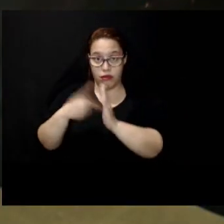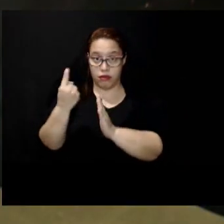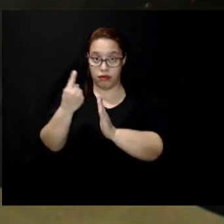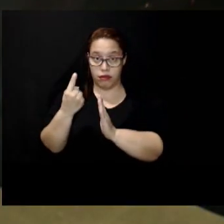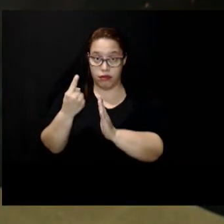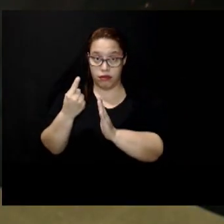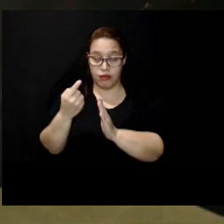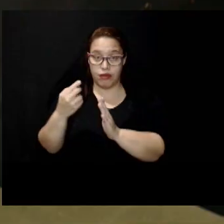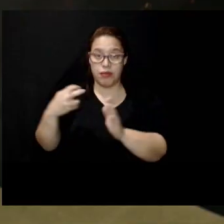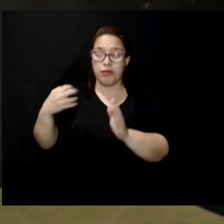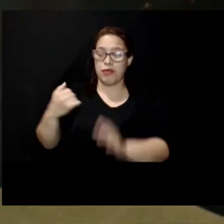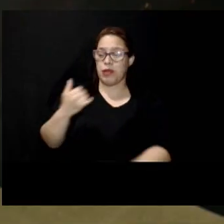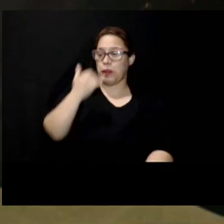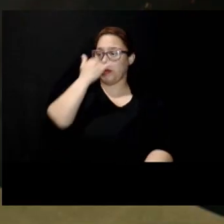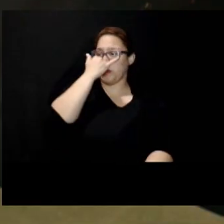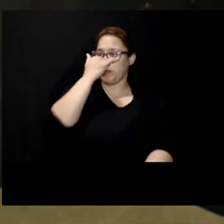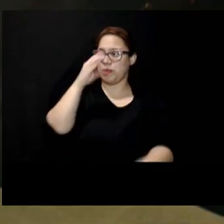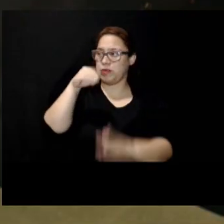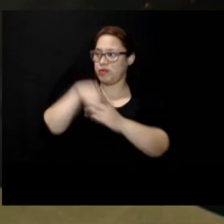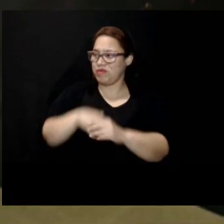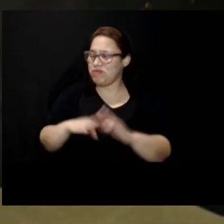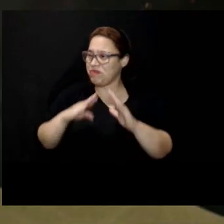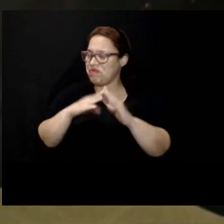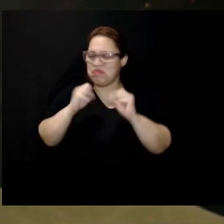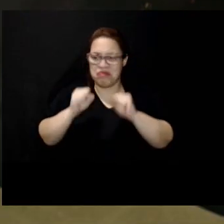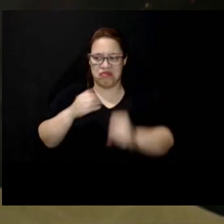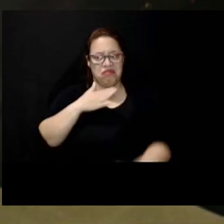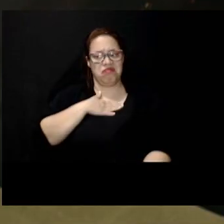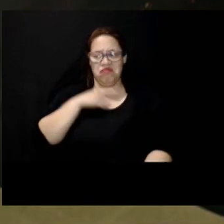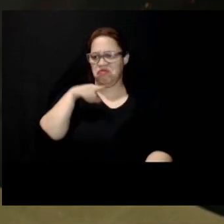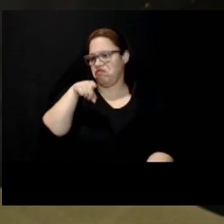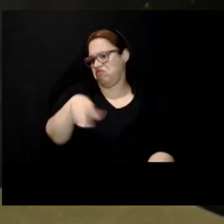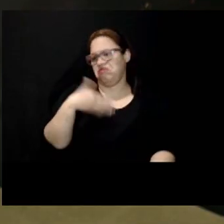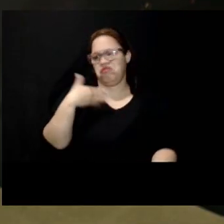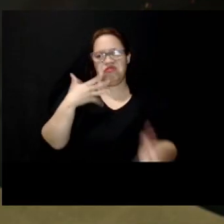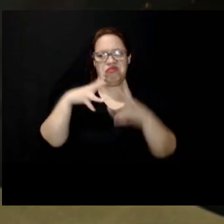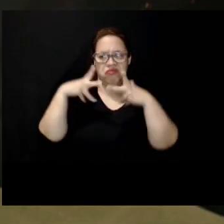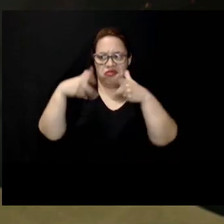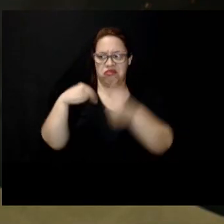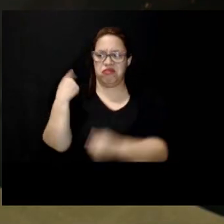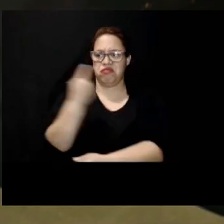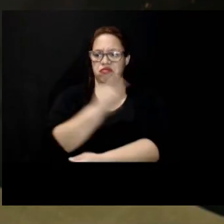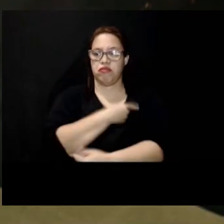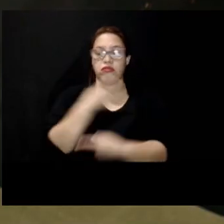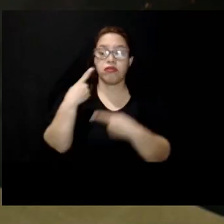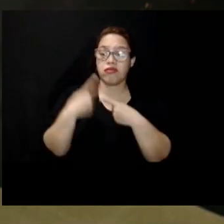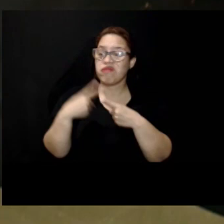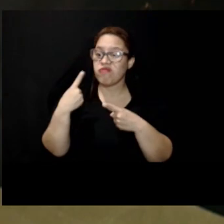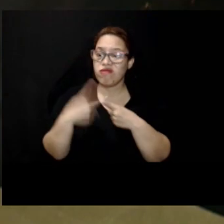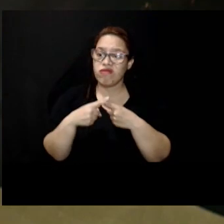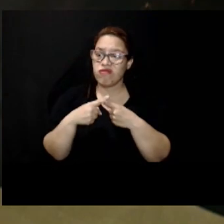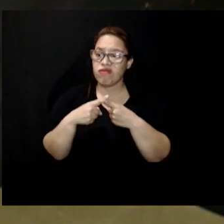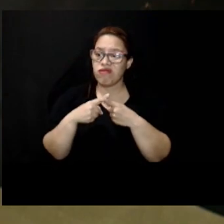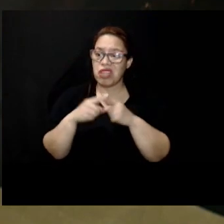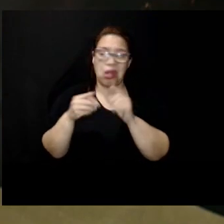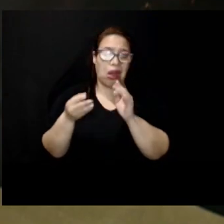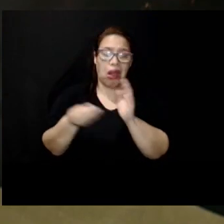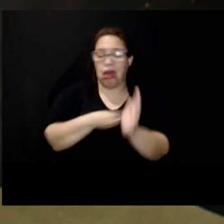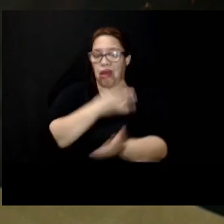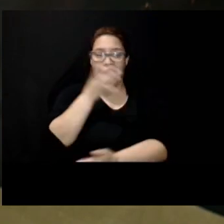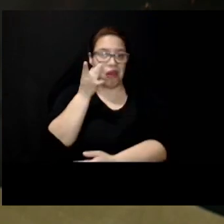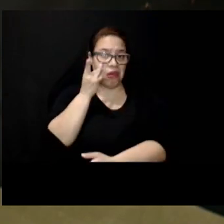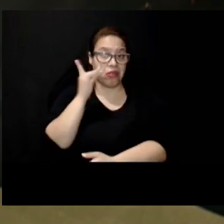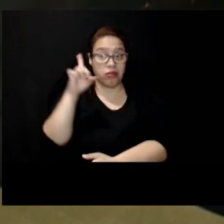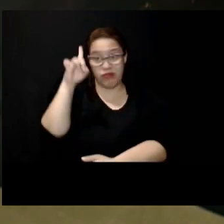incidentes domésticos, isso pode acontecer comigo, com você, com todos nós, né? Porque é algo que não está presente aí no nosso dia a dia, você não